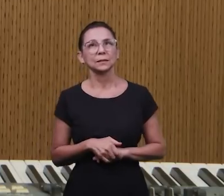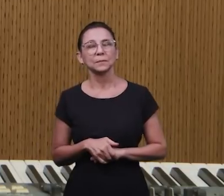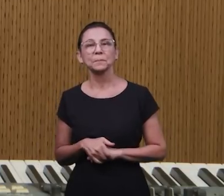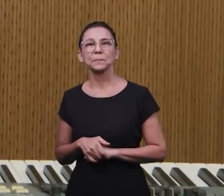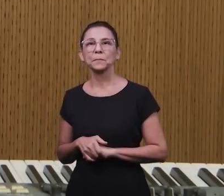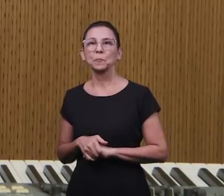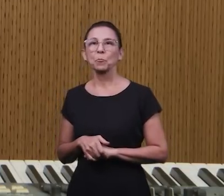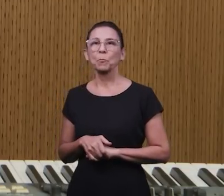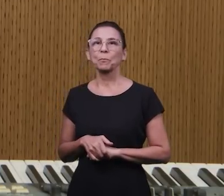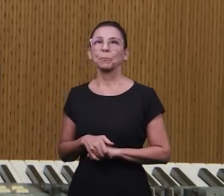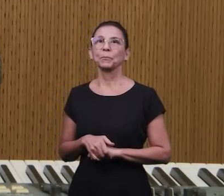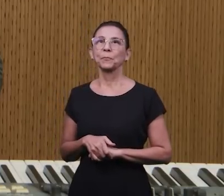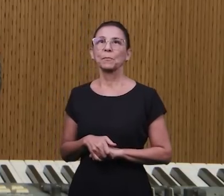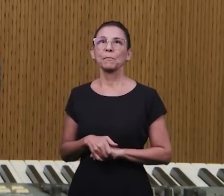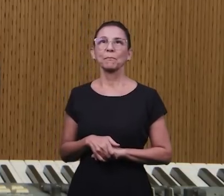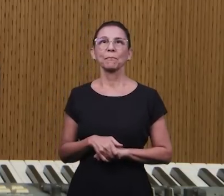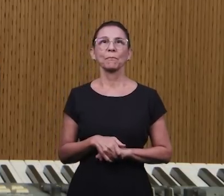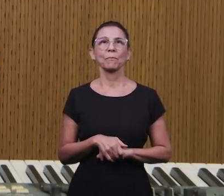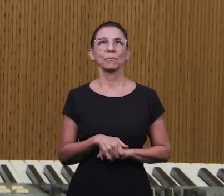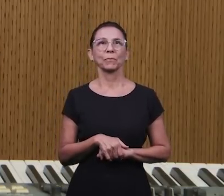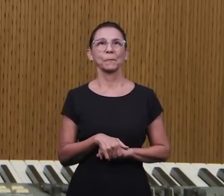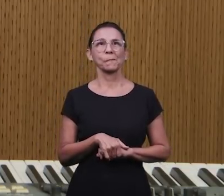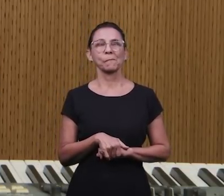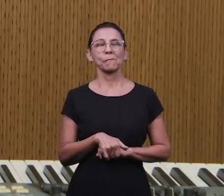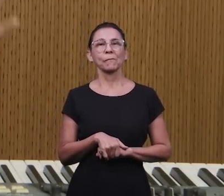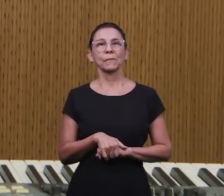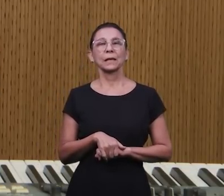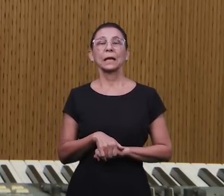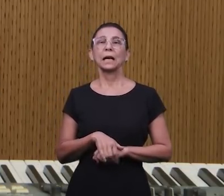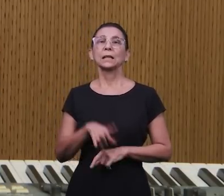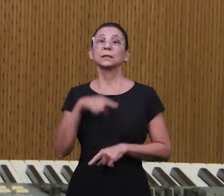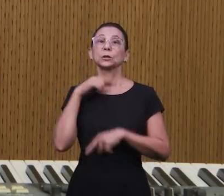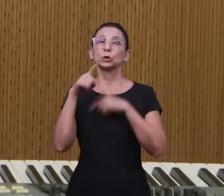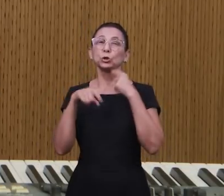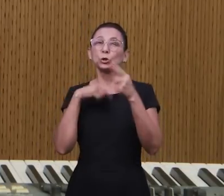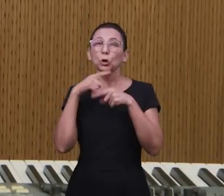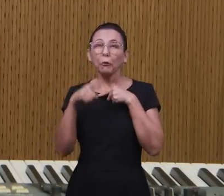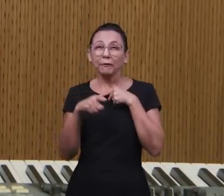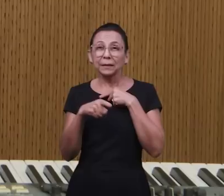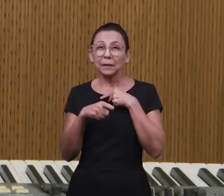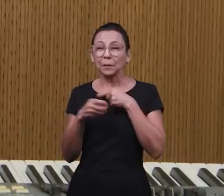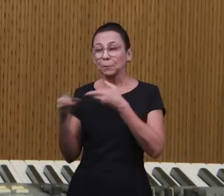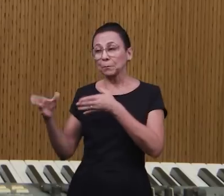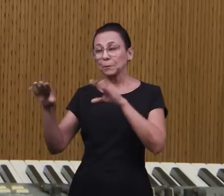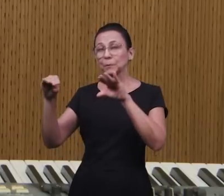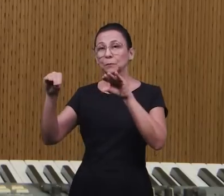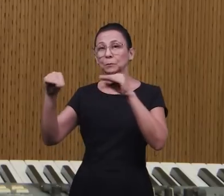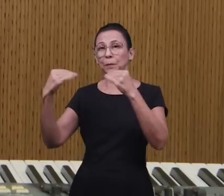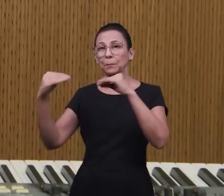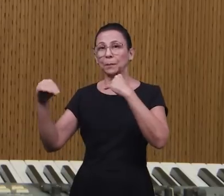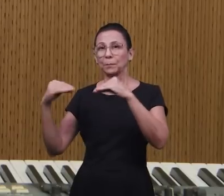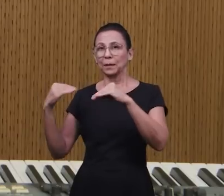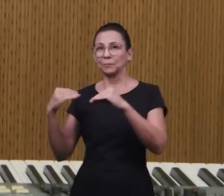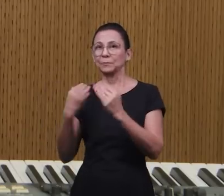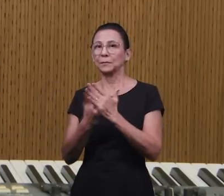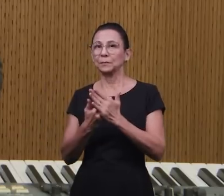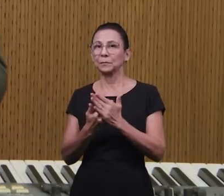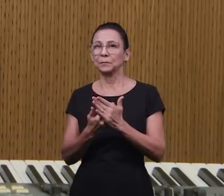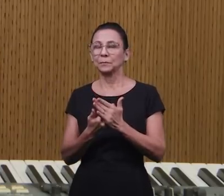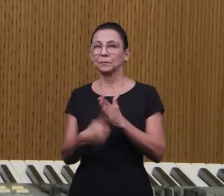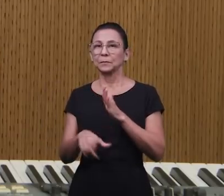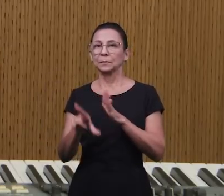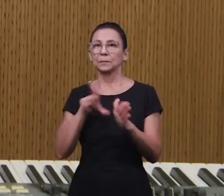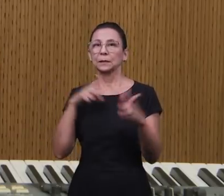vocês por onde vocês podem enviar todas as dúvidas referentes às nossas aulas. Mas antes,